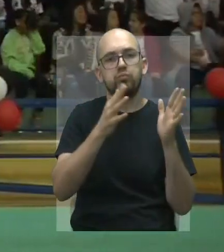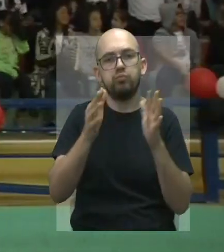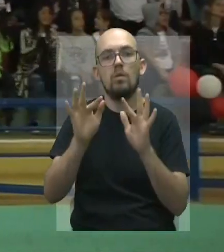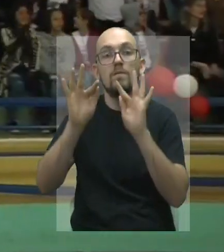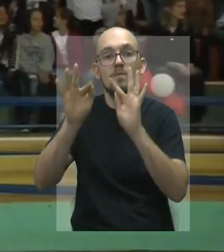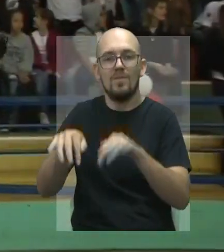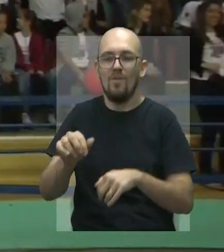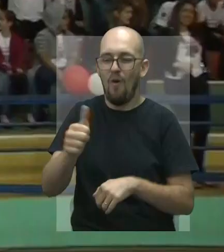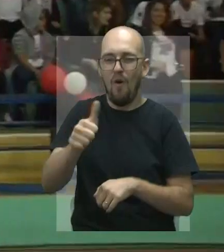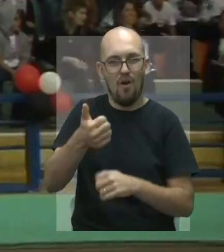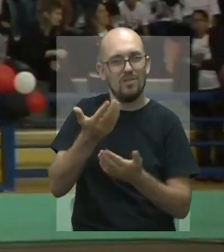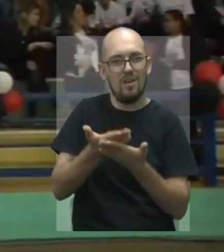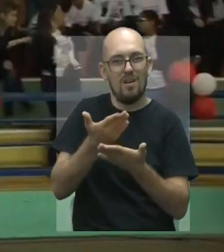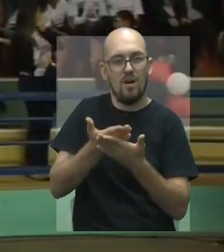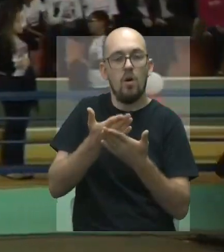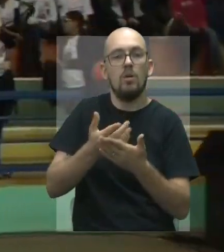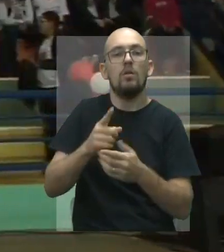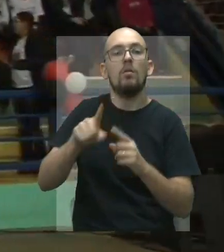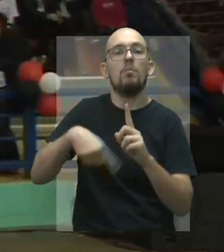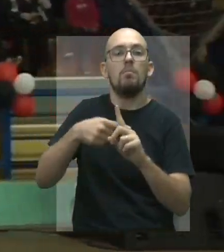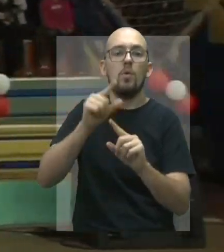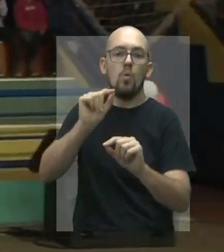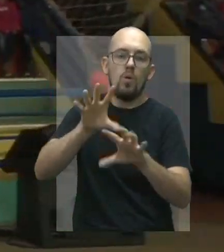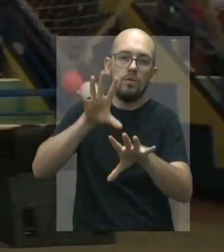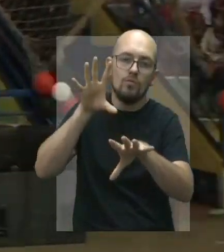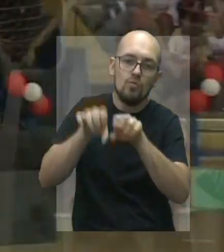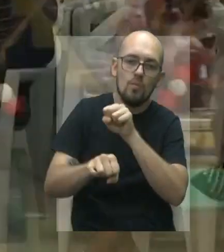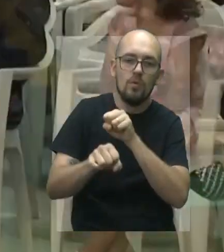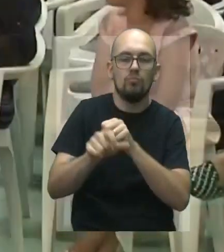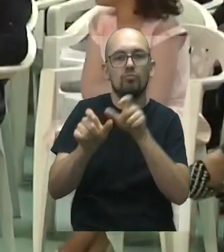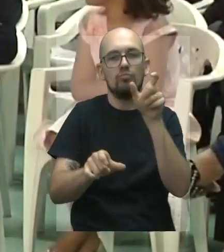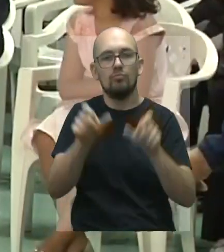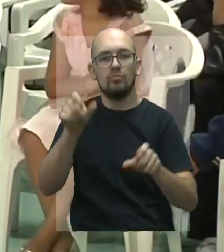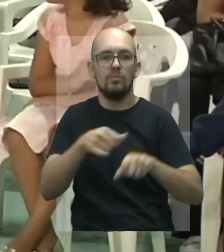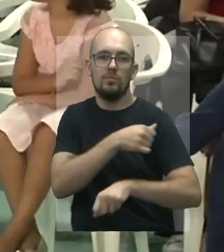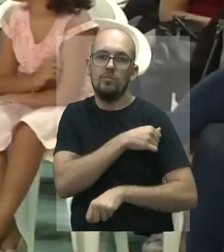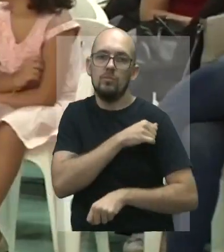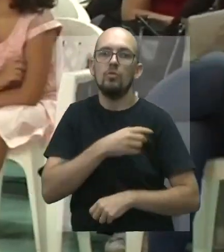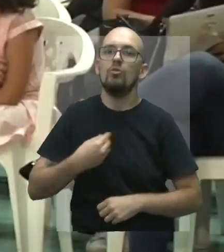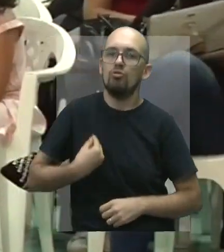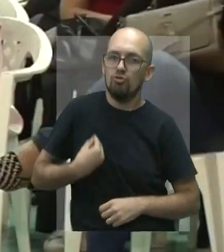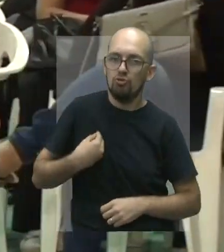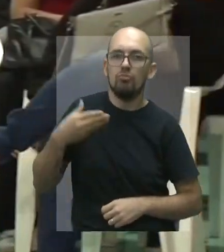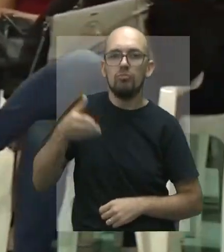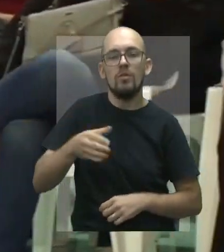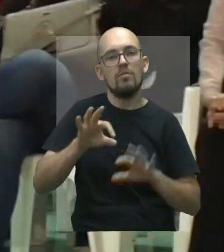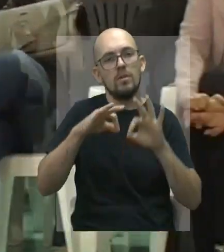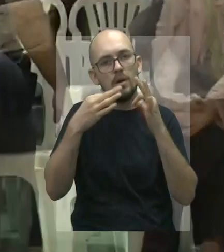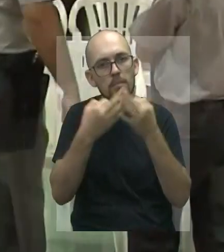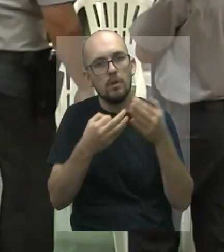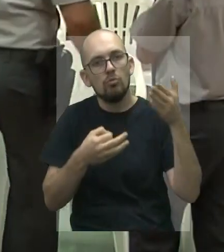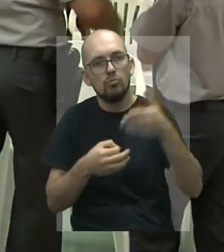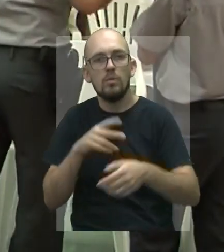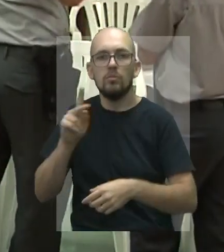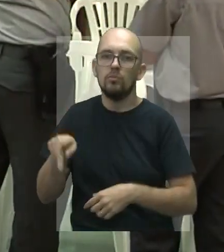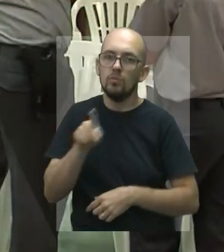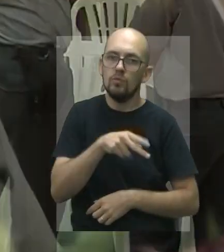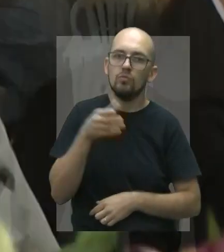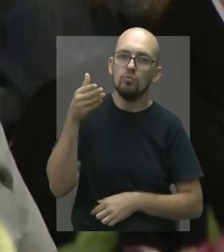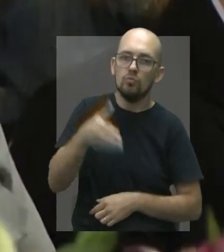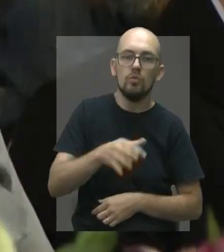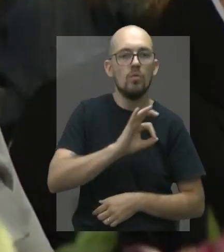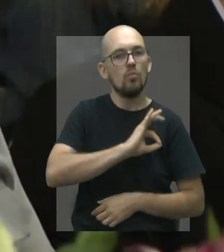11ª lição, é realizada uma solenidade de formatura, que conta com a participação de pais, professores,